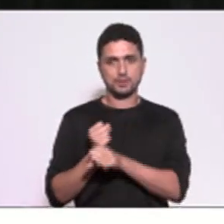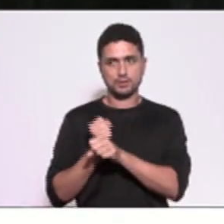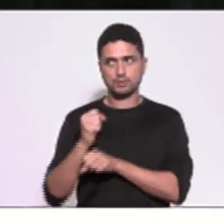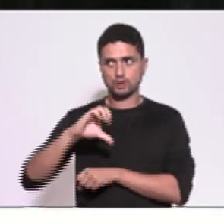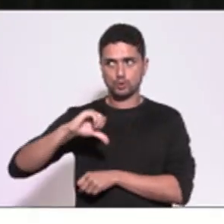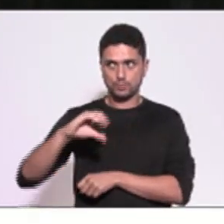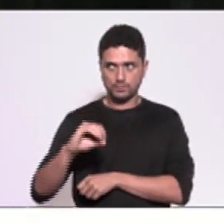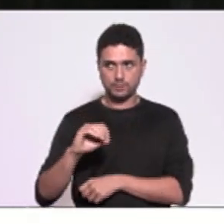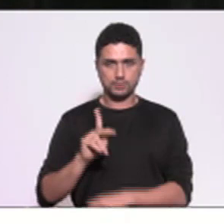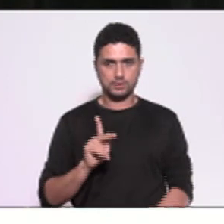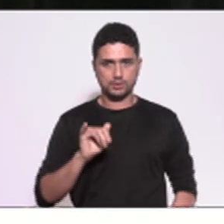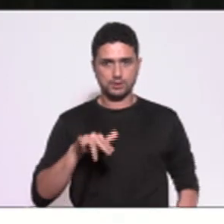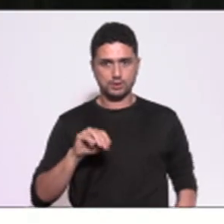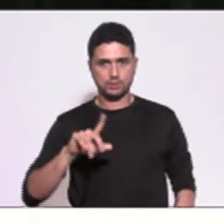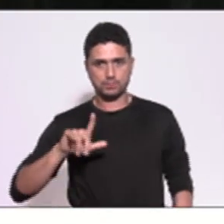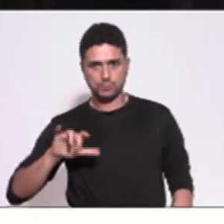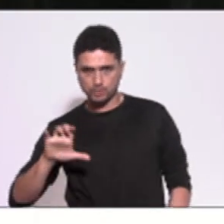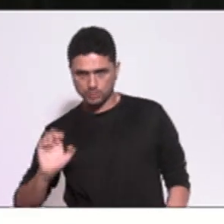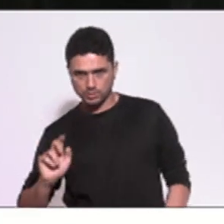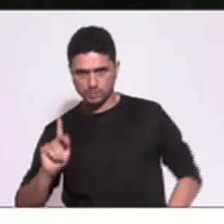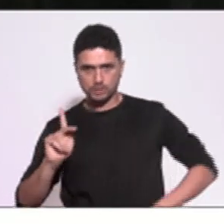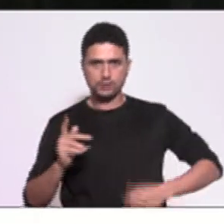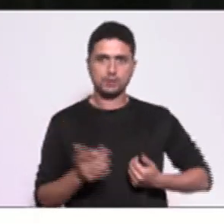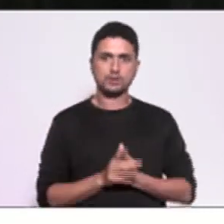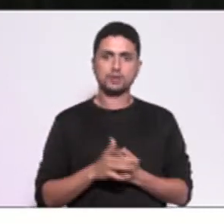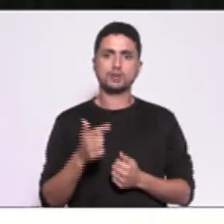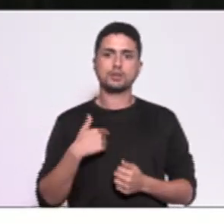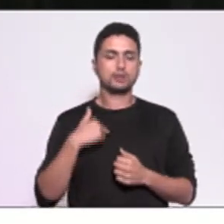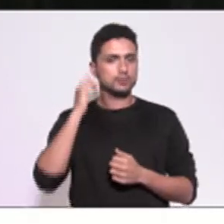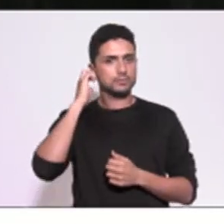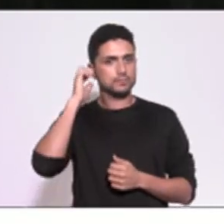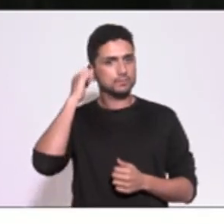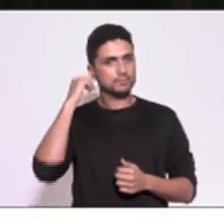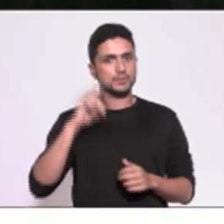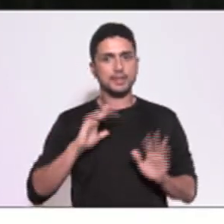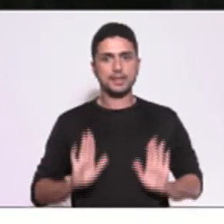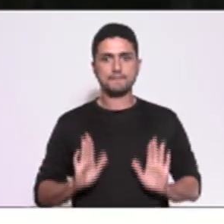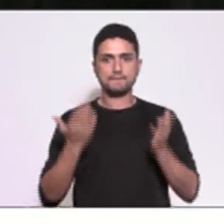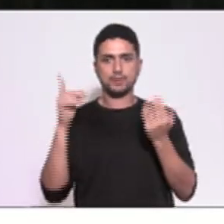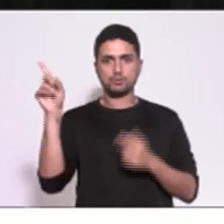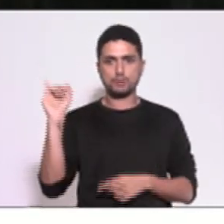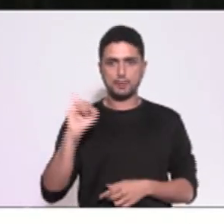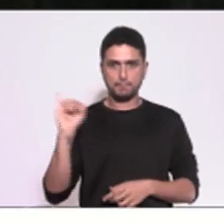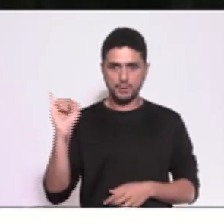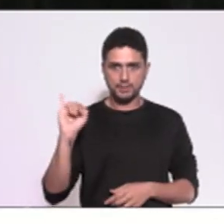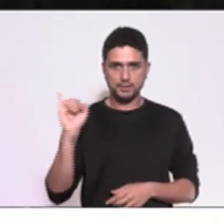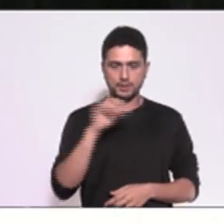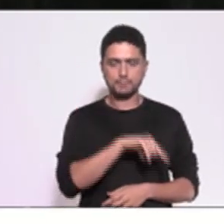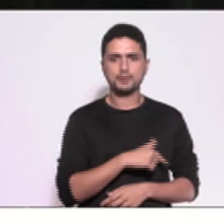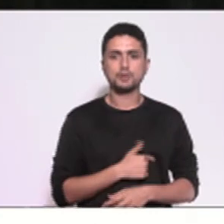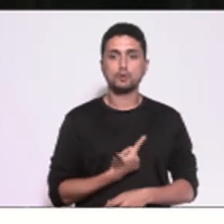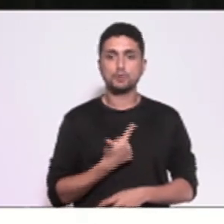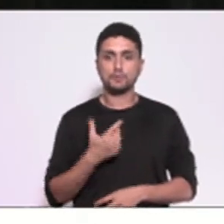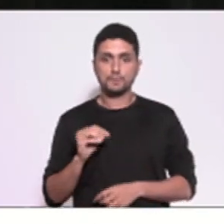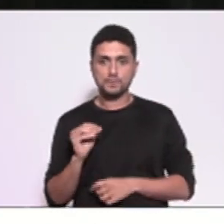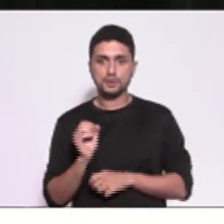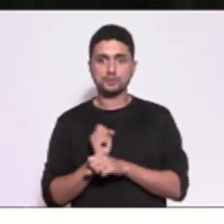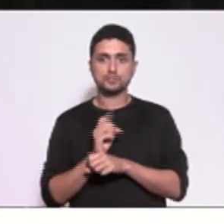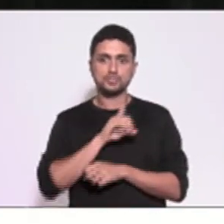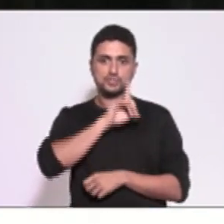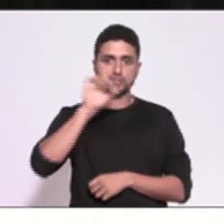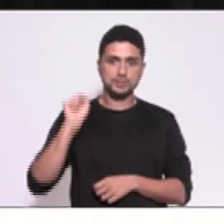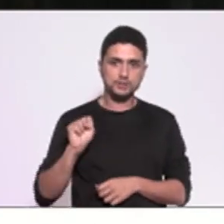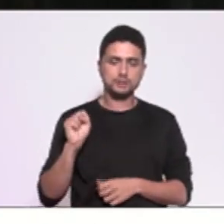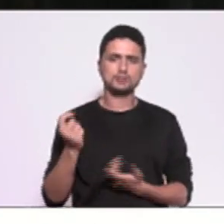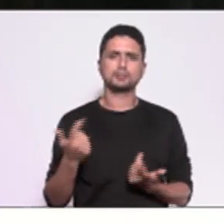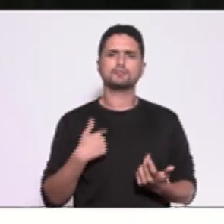E Knoploch, eu fui fazer um evento para ele no Arpoador e fiquei 20 dias divulgando o evento, falando que o evento ia dar